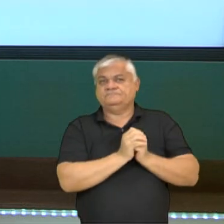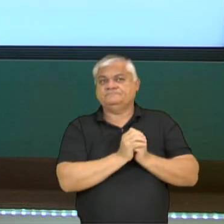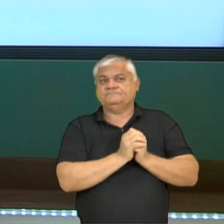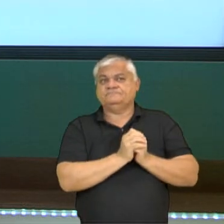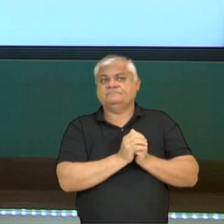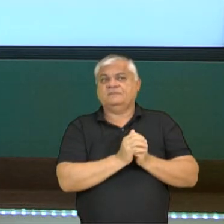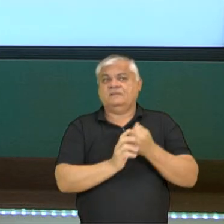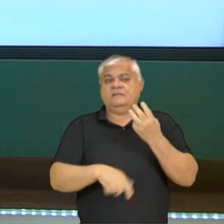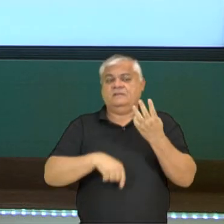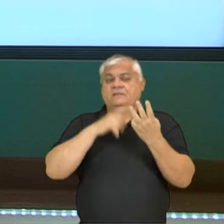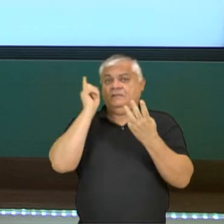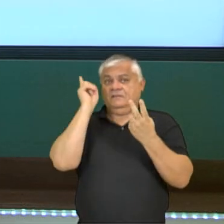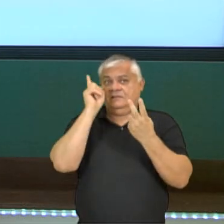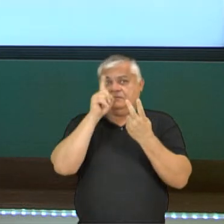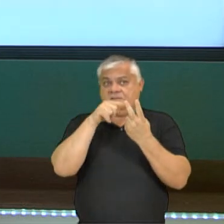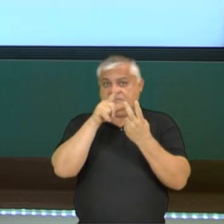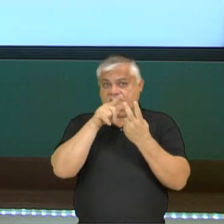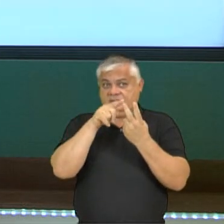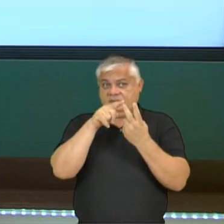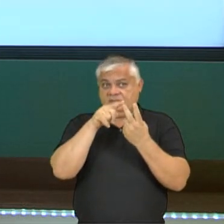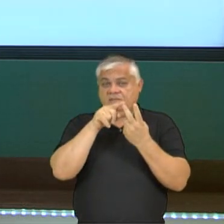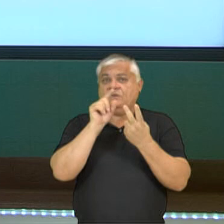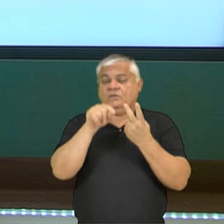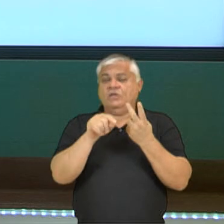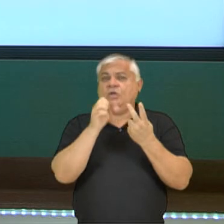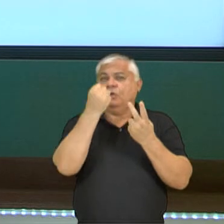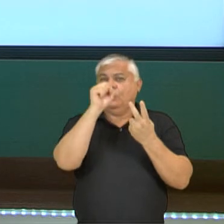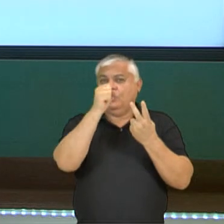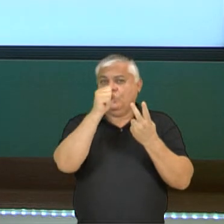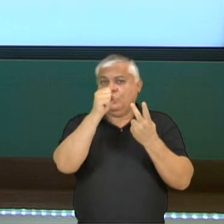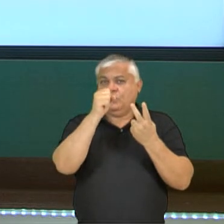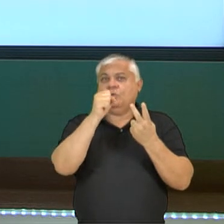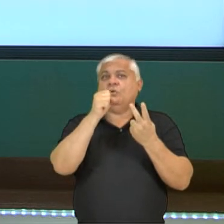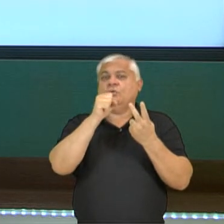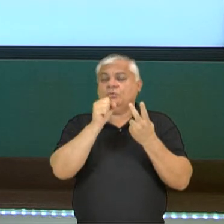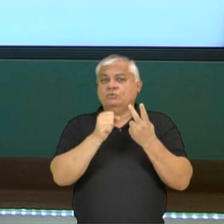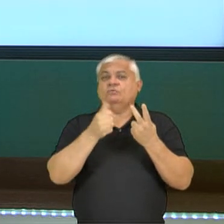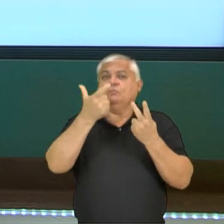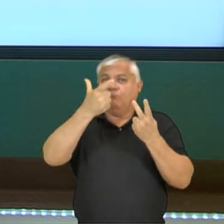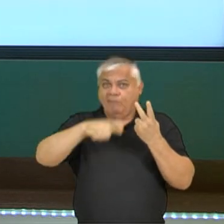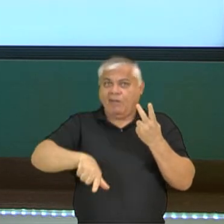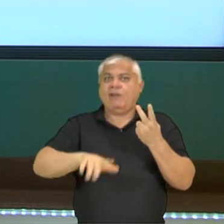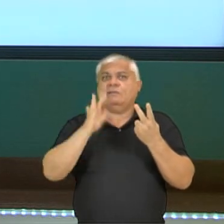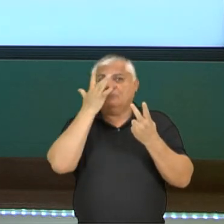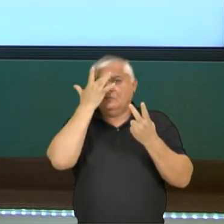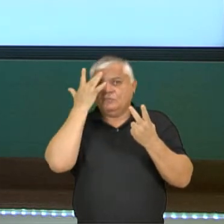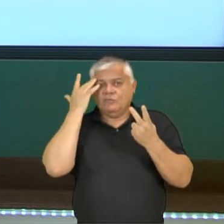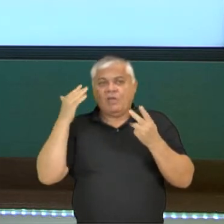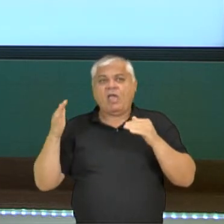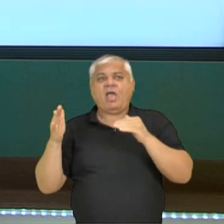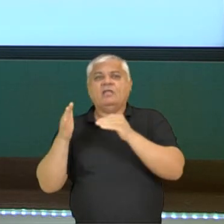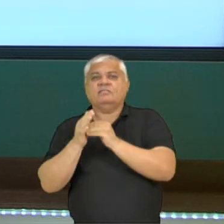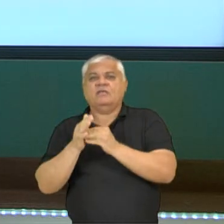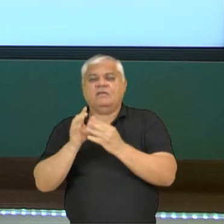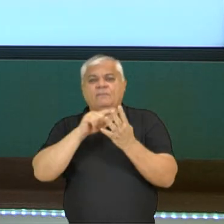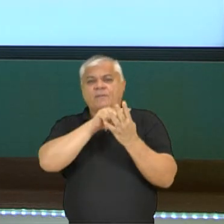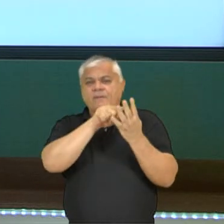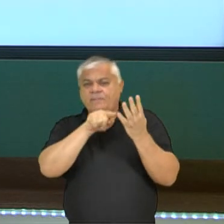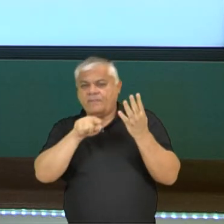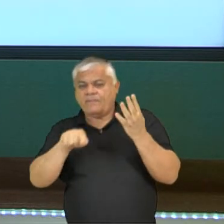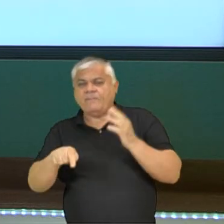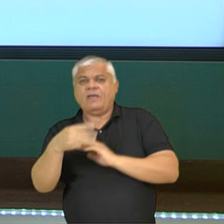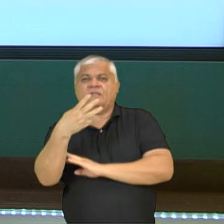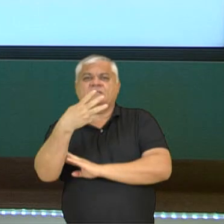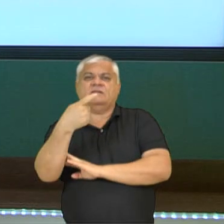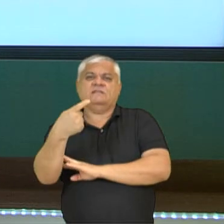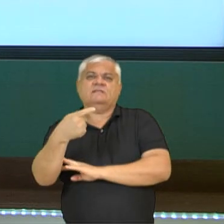certo? E aqui, dia 8, já é uma nova quantidade, até chegar no dia